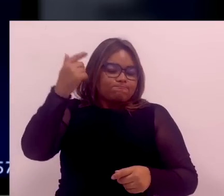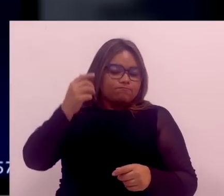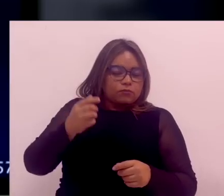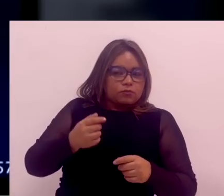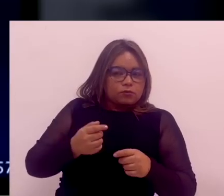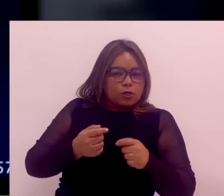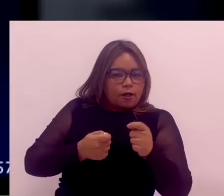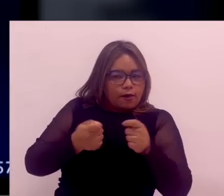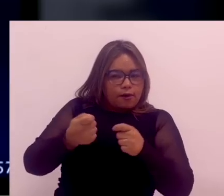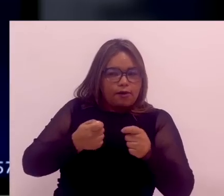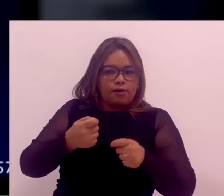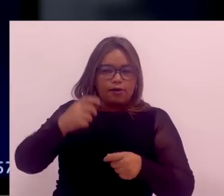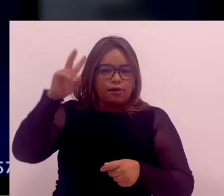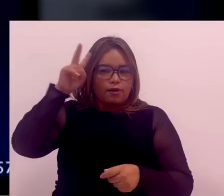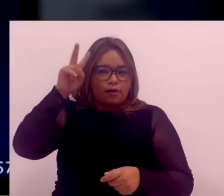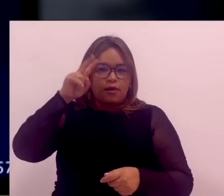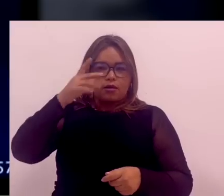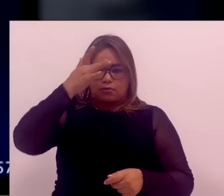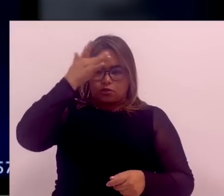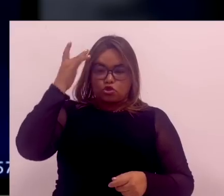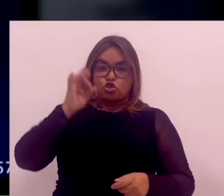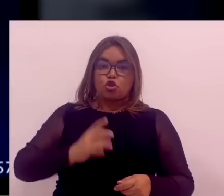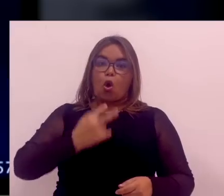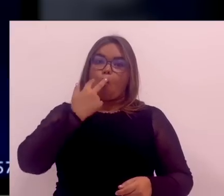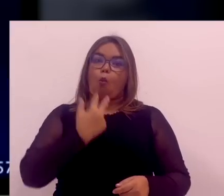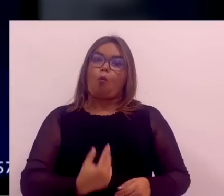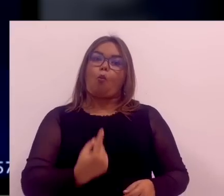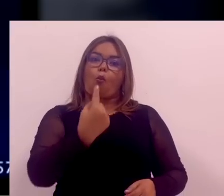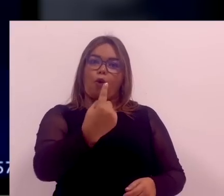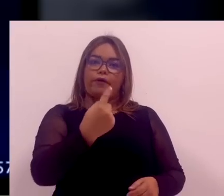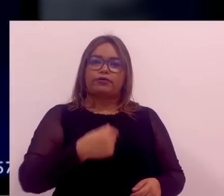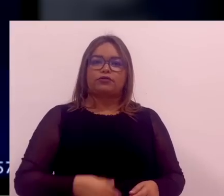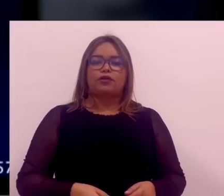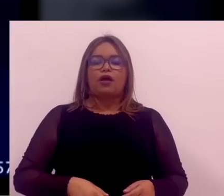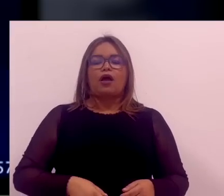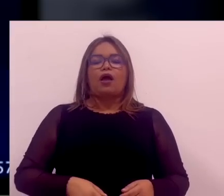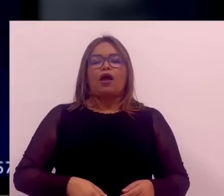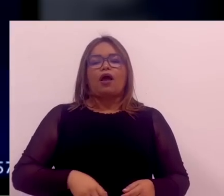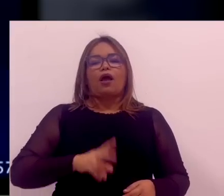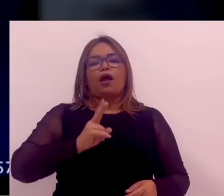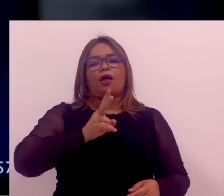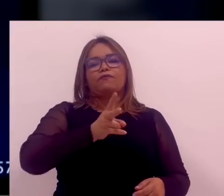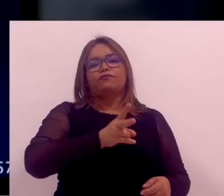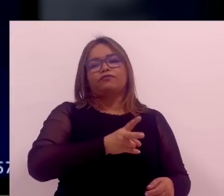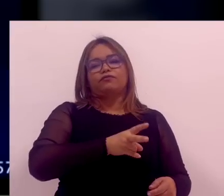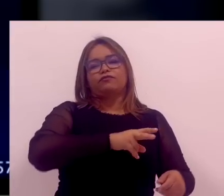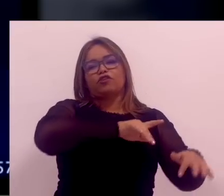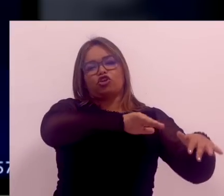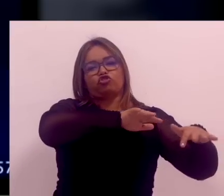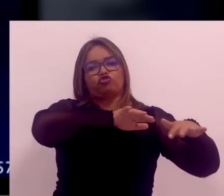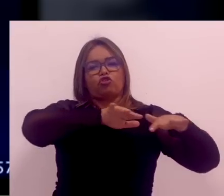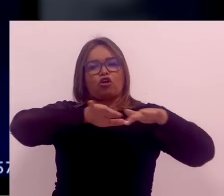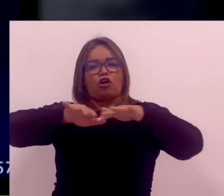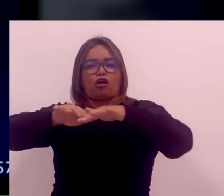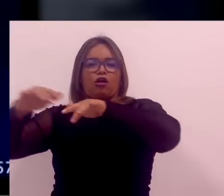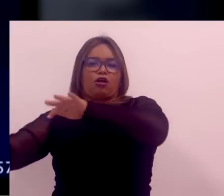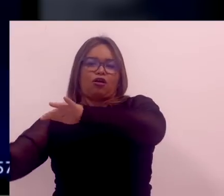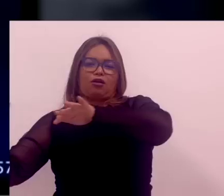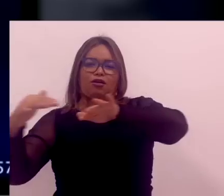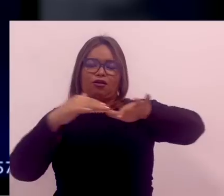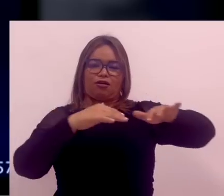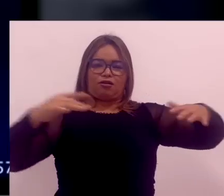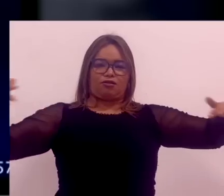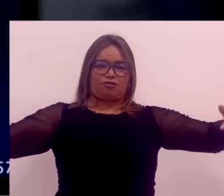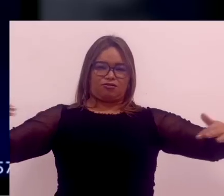lembraram que as pessoas só tinham uma língua e que viajavam do Oriente para o Ocidente, como esses que se